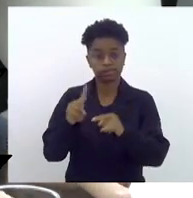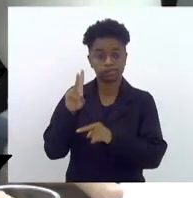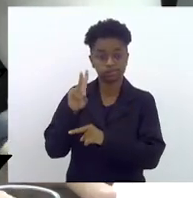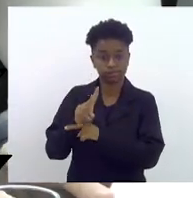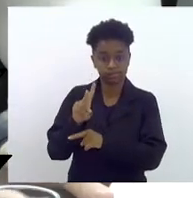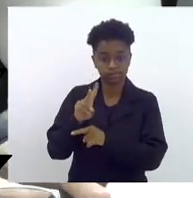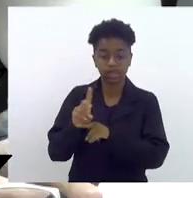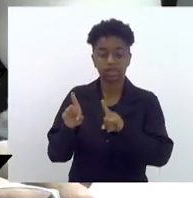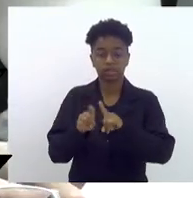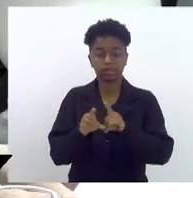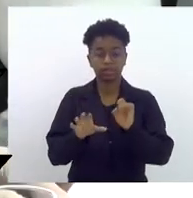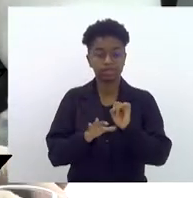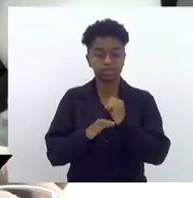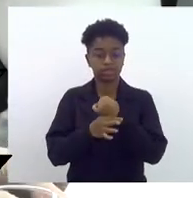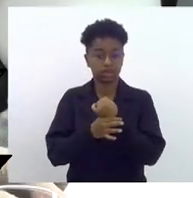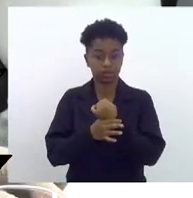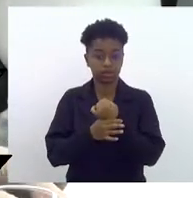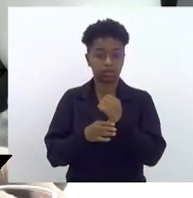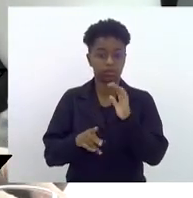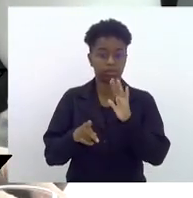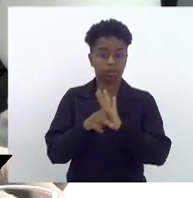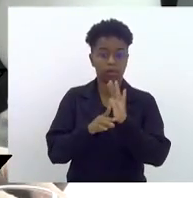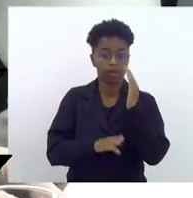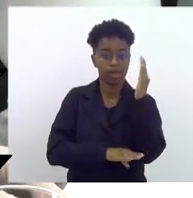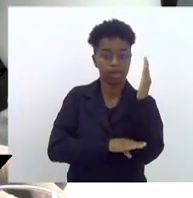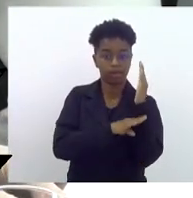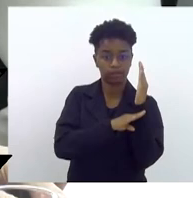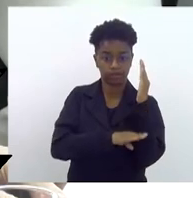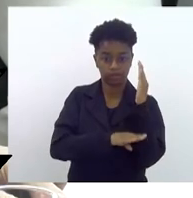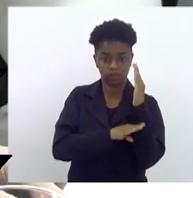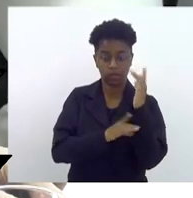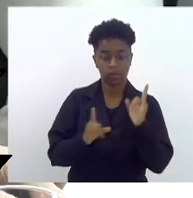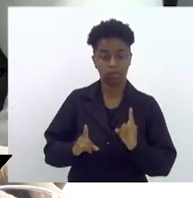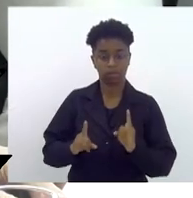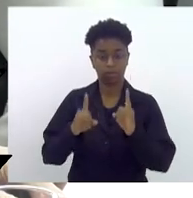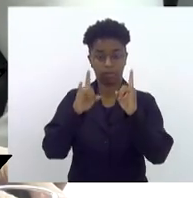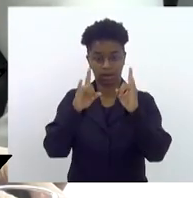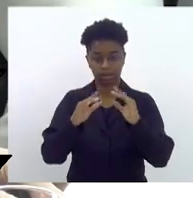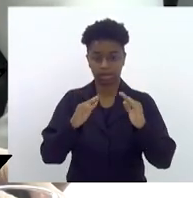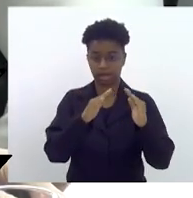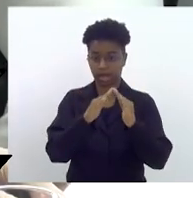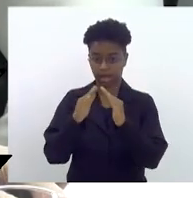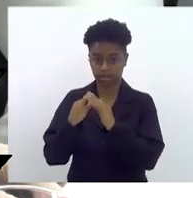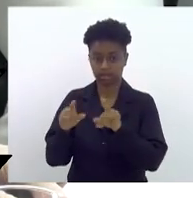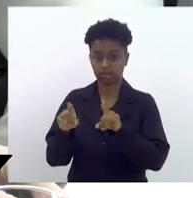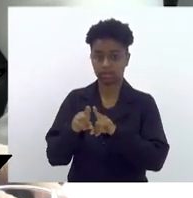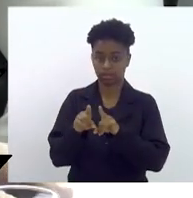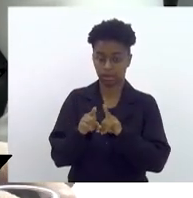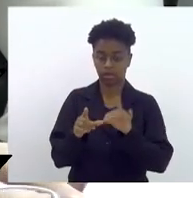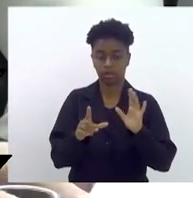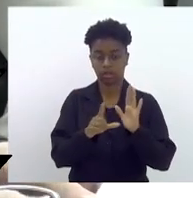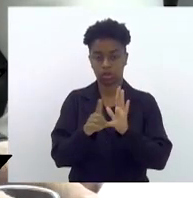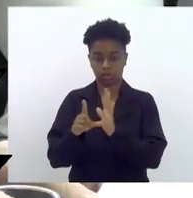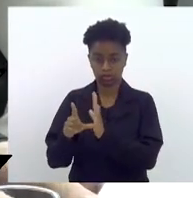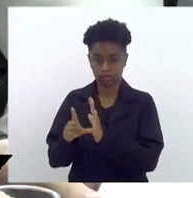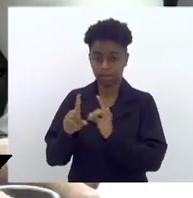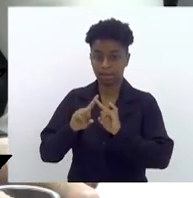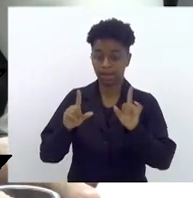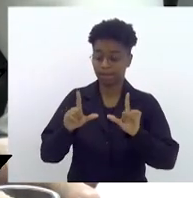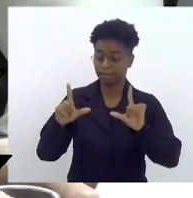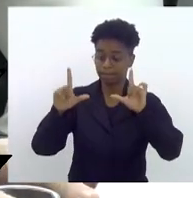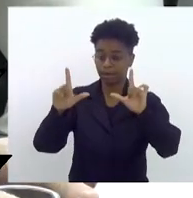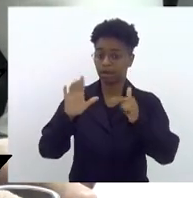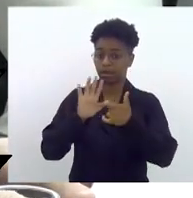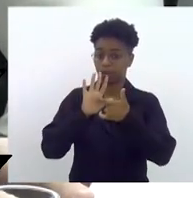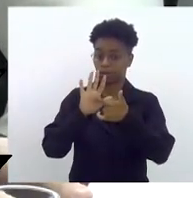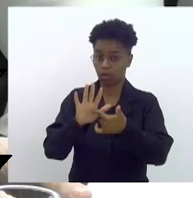e segurança nos elevadores dos prédios comerciais e residenciais na placa obrigatória deve